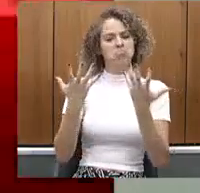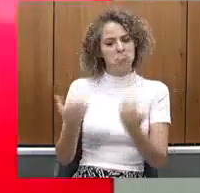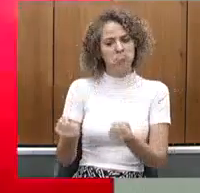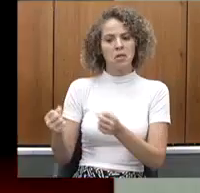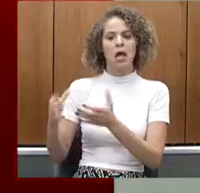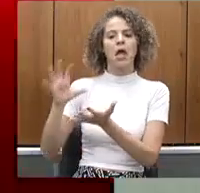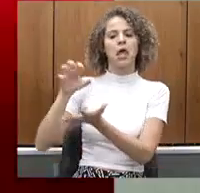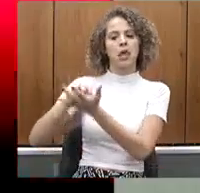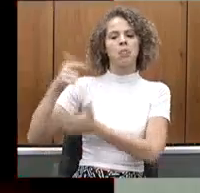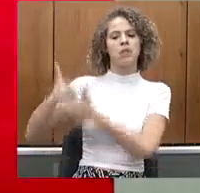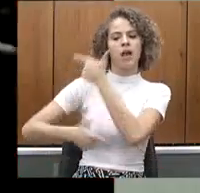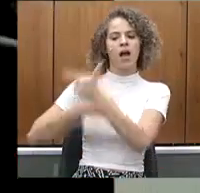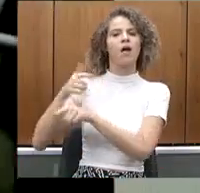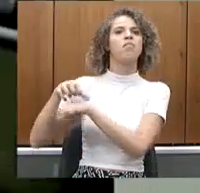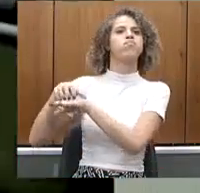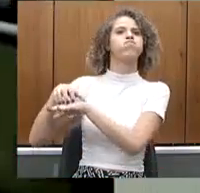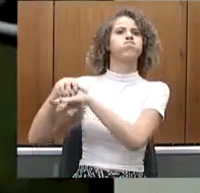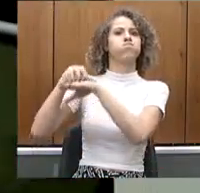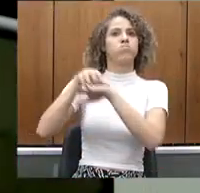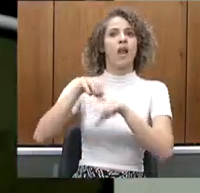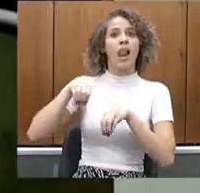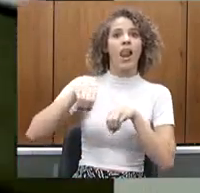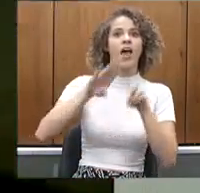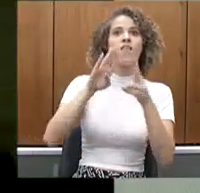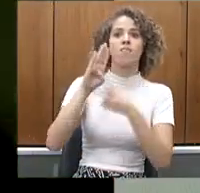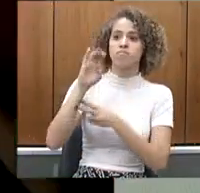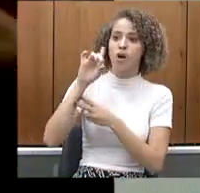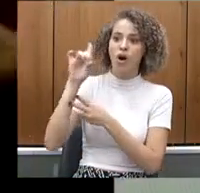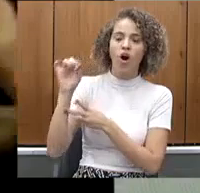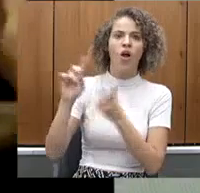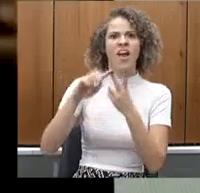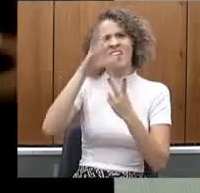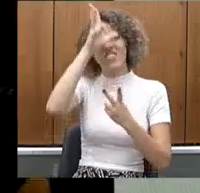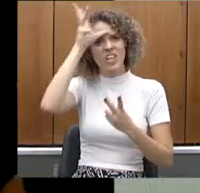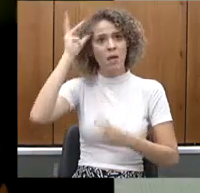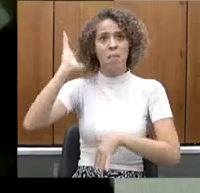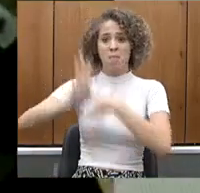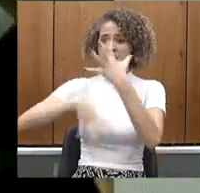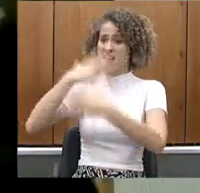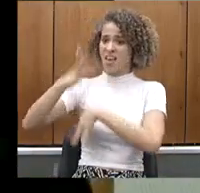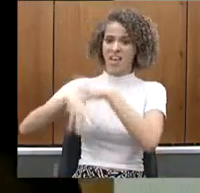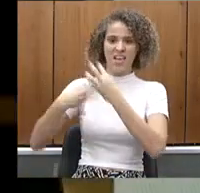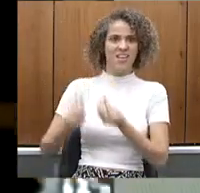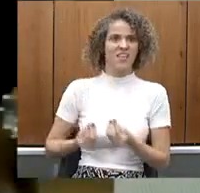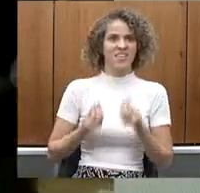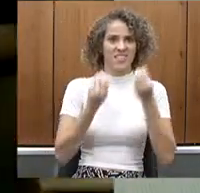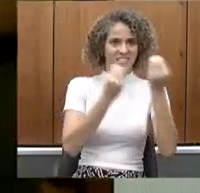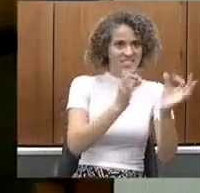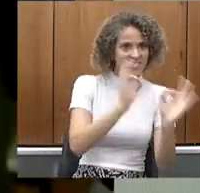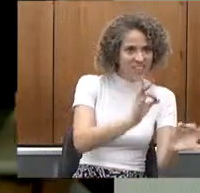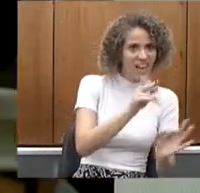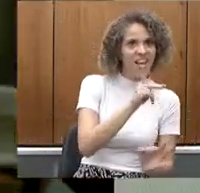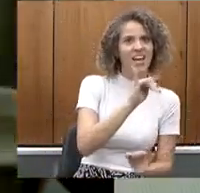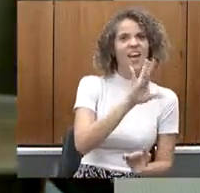os militares levaram bolo refrigerante e muitos presentes não é Caio